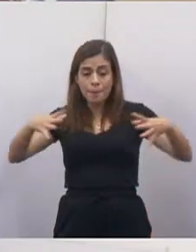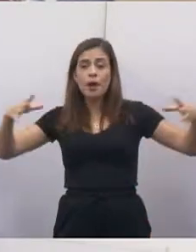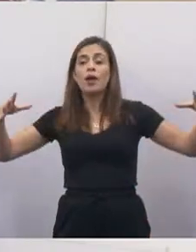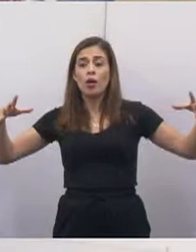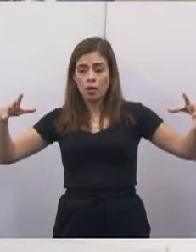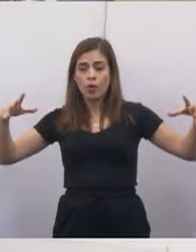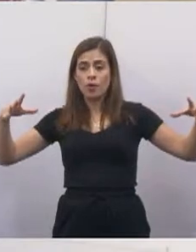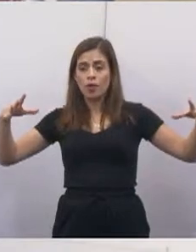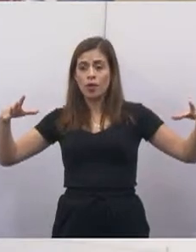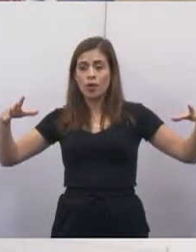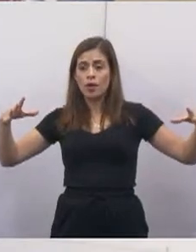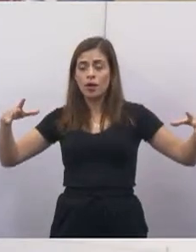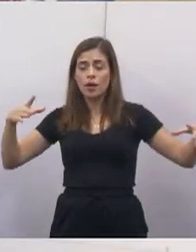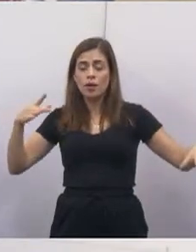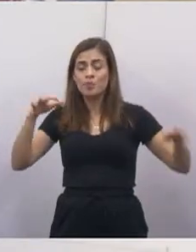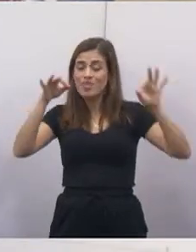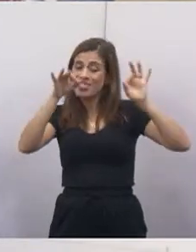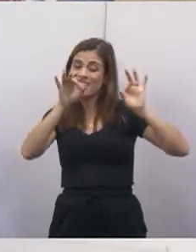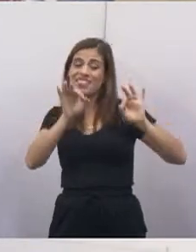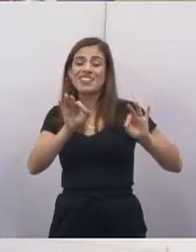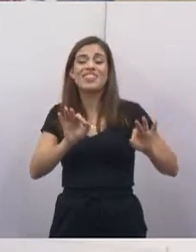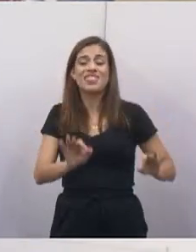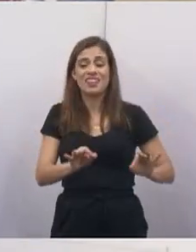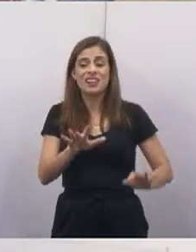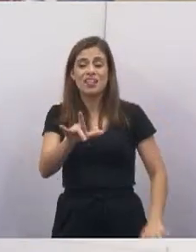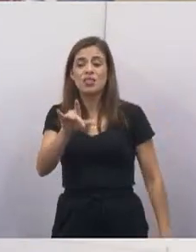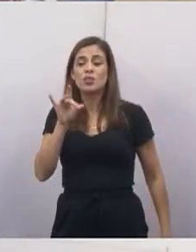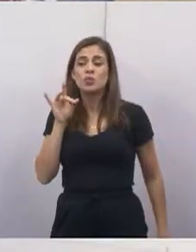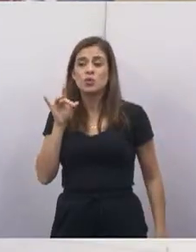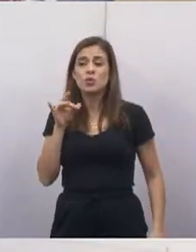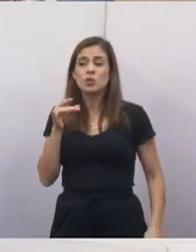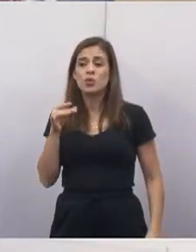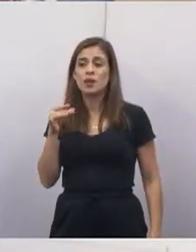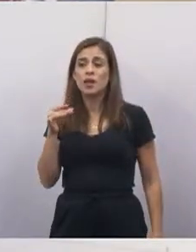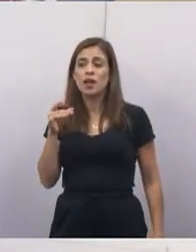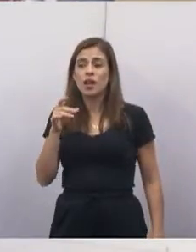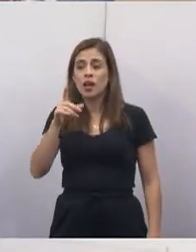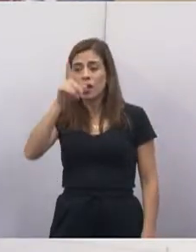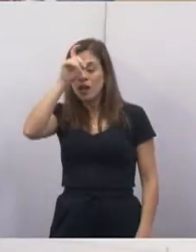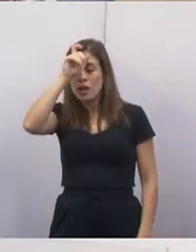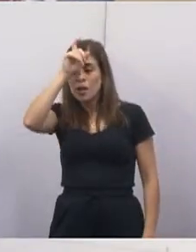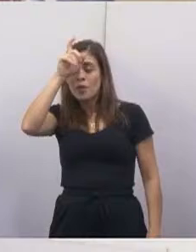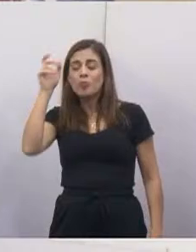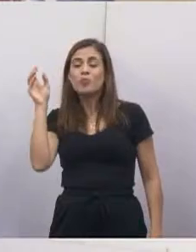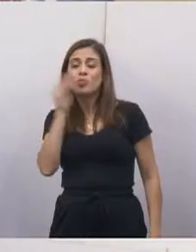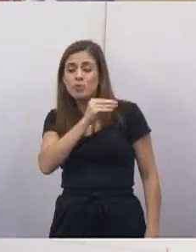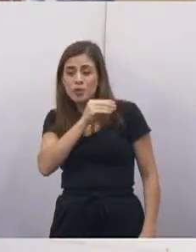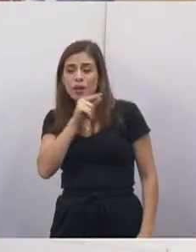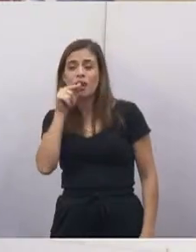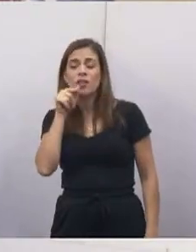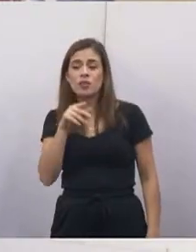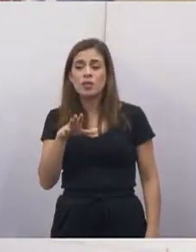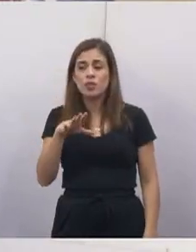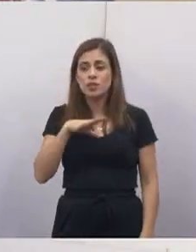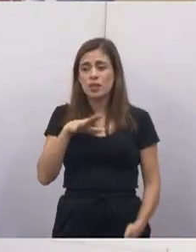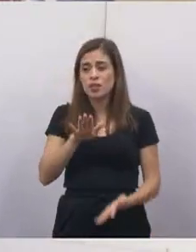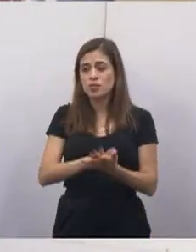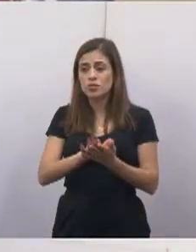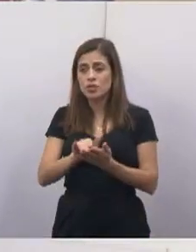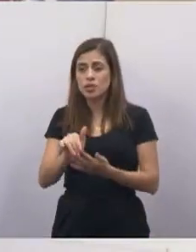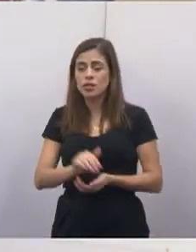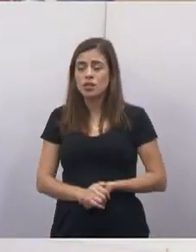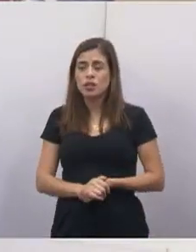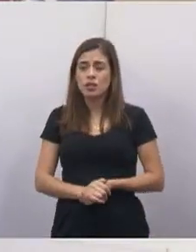ela é a escolha mais lógica e é um pronto atendimento, é o único pronto atendimento do nosso município. Então, não tinha